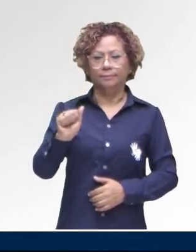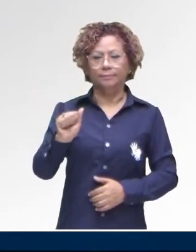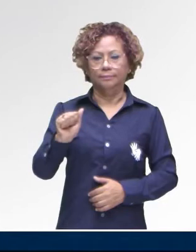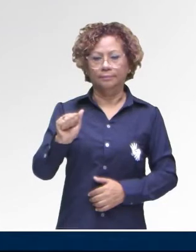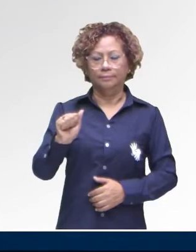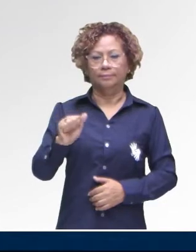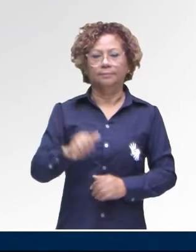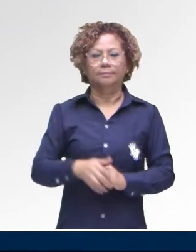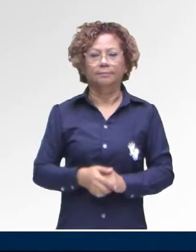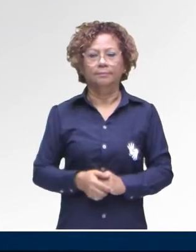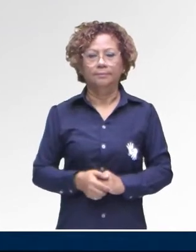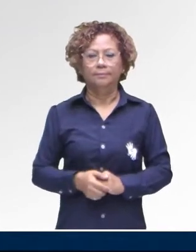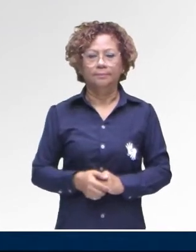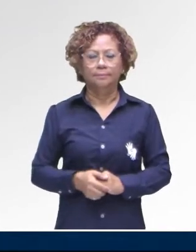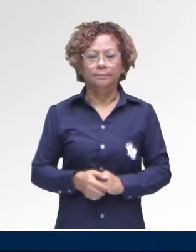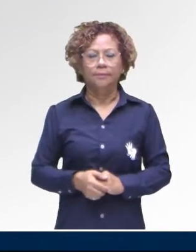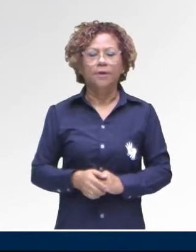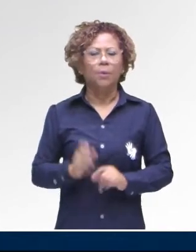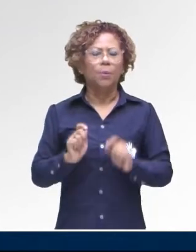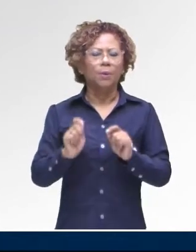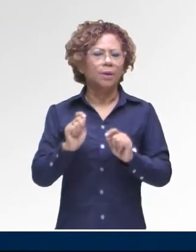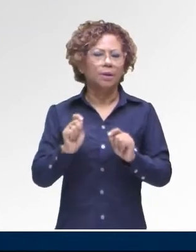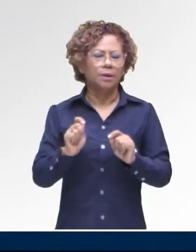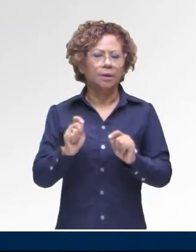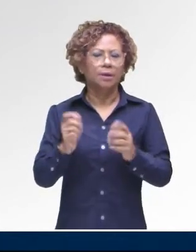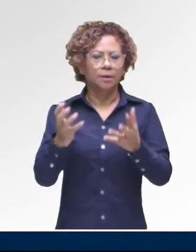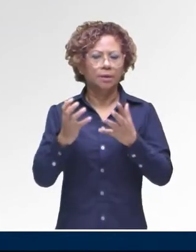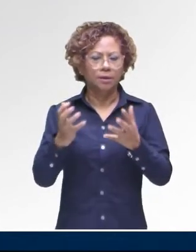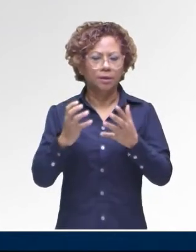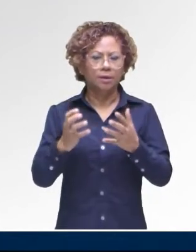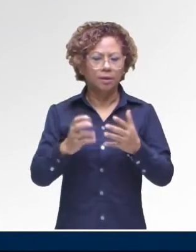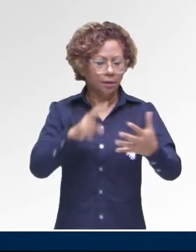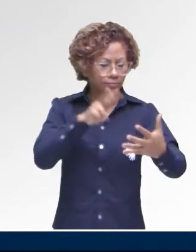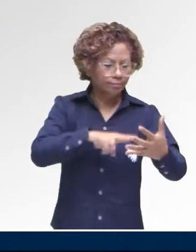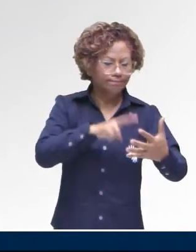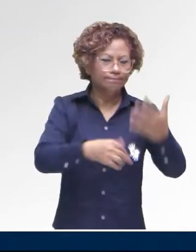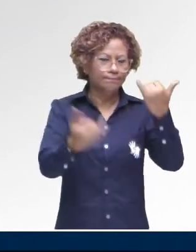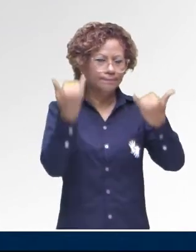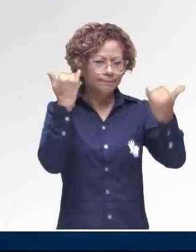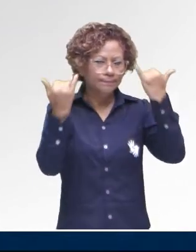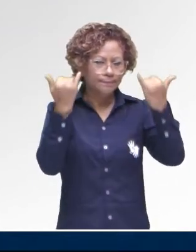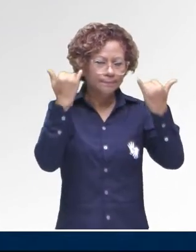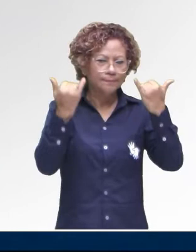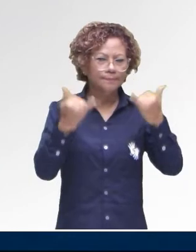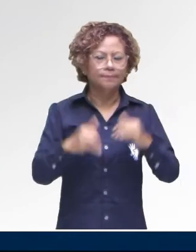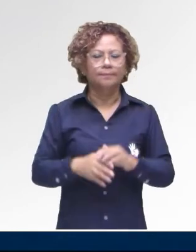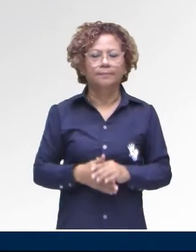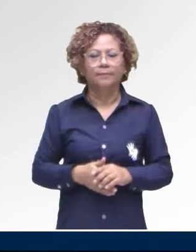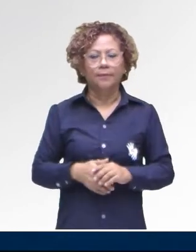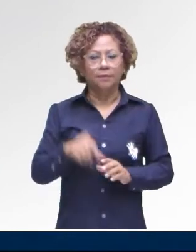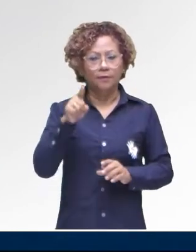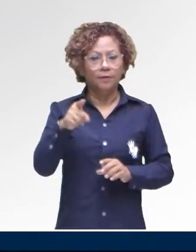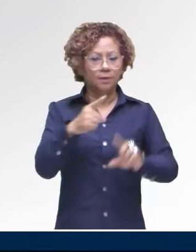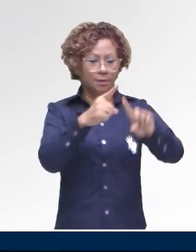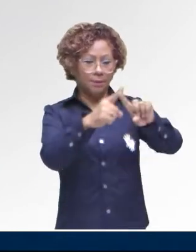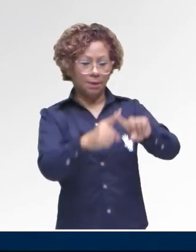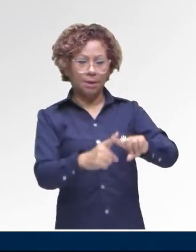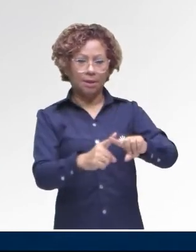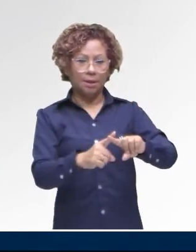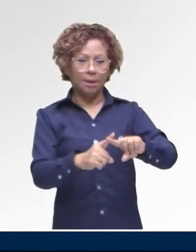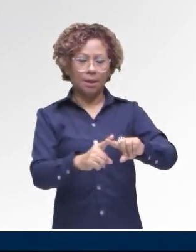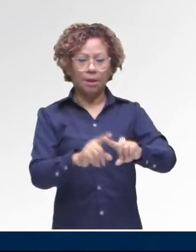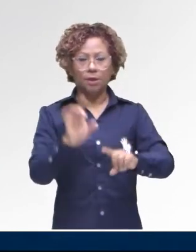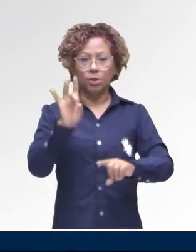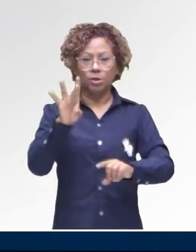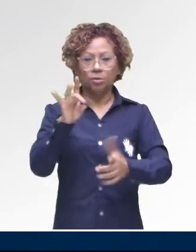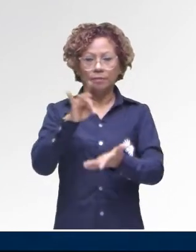reta. O que está pedindo? Para dizer qual dessas sentenças é verdadeira. Tá? Então,